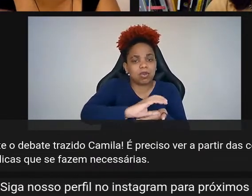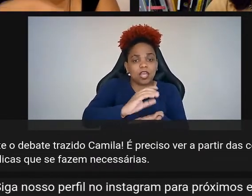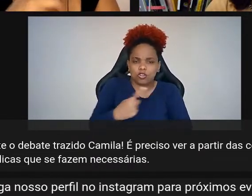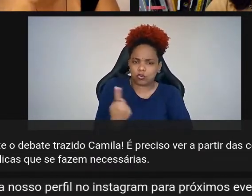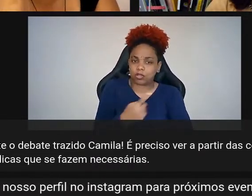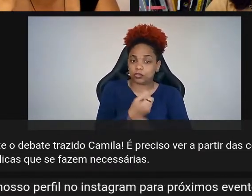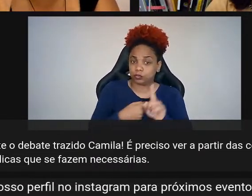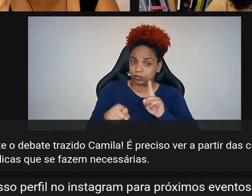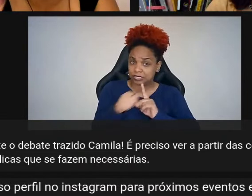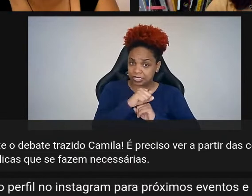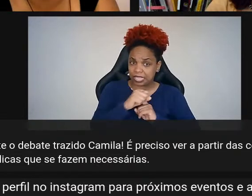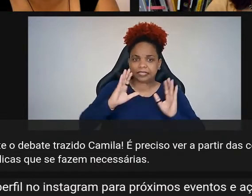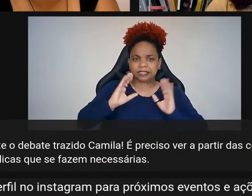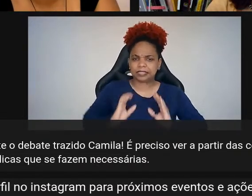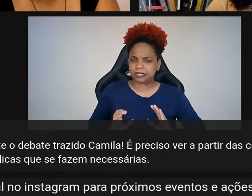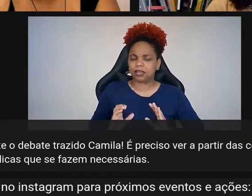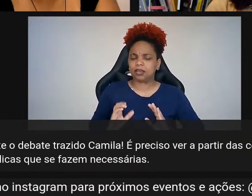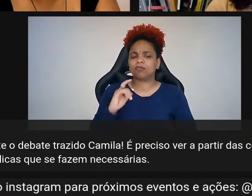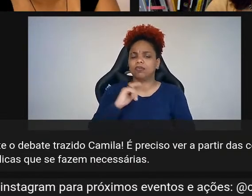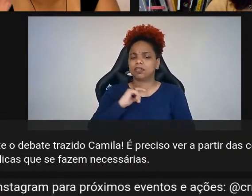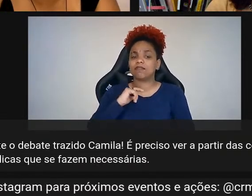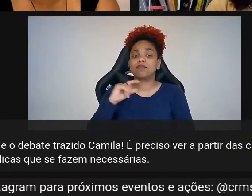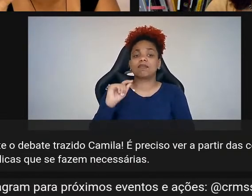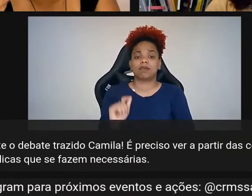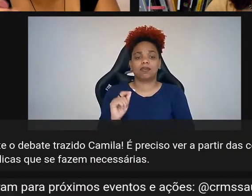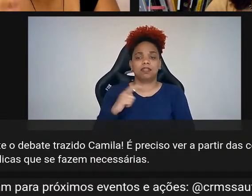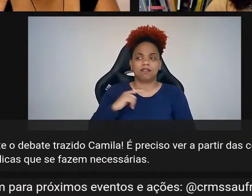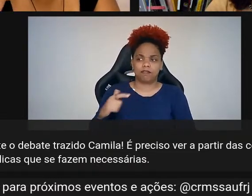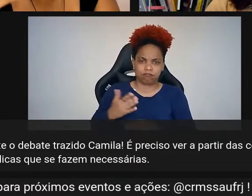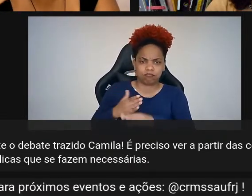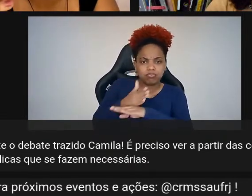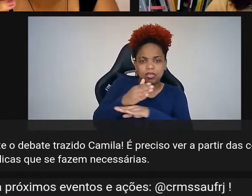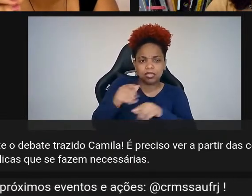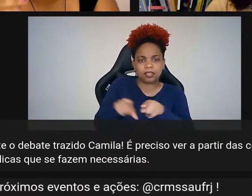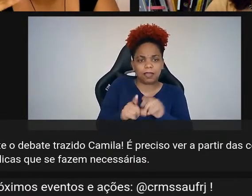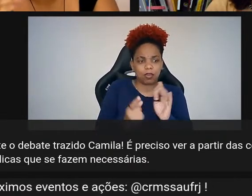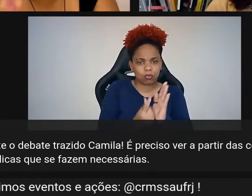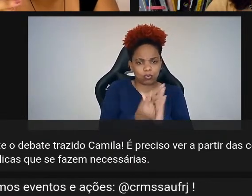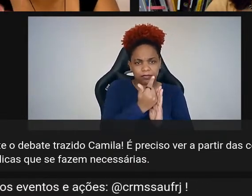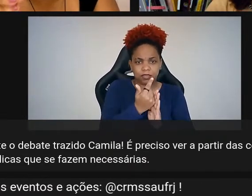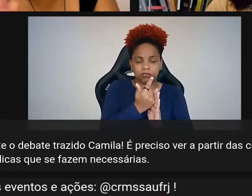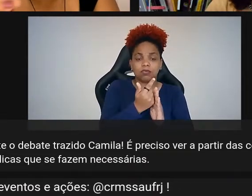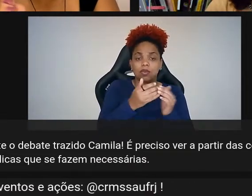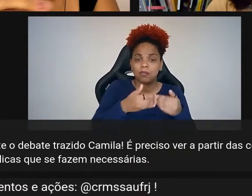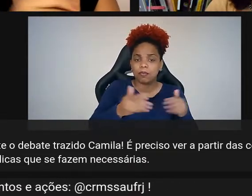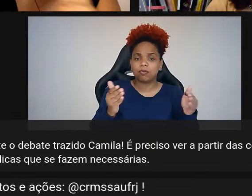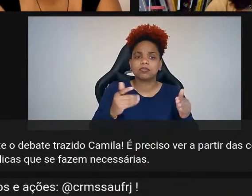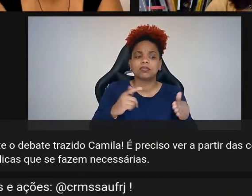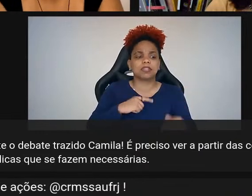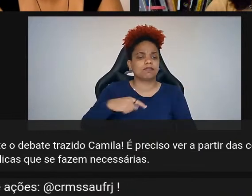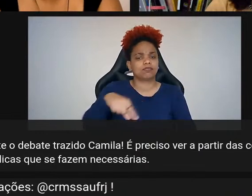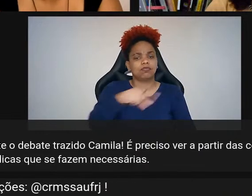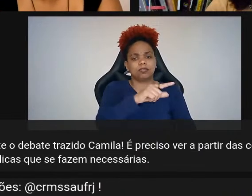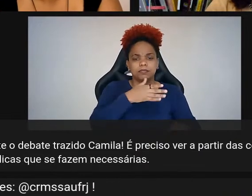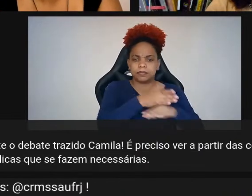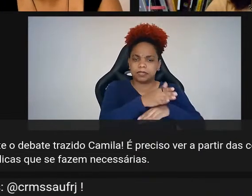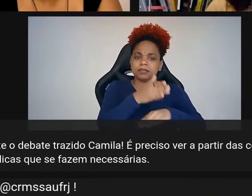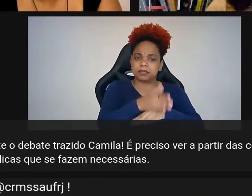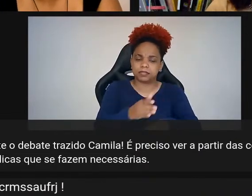sociedade civil, precisamos interferir e lutar que o orçamento público seja, de fato, participativo.